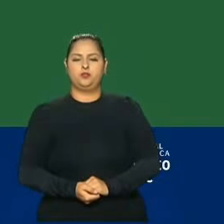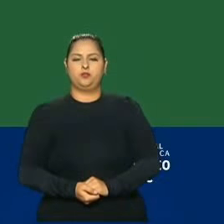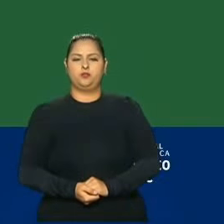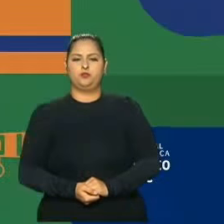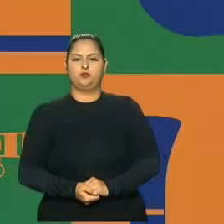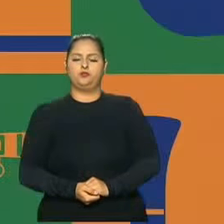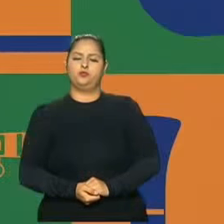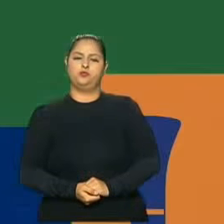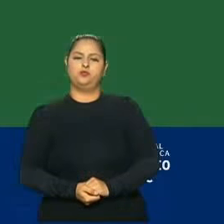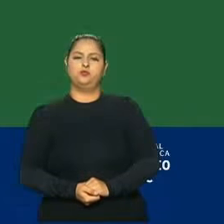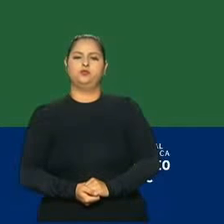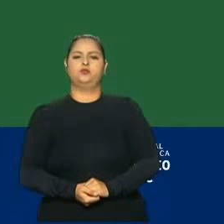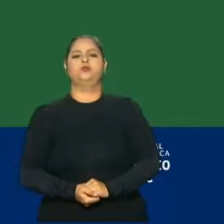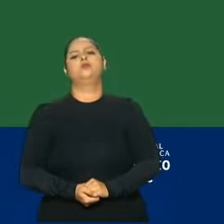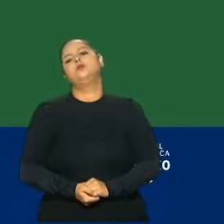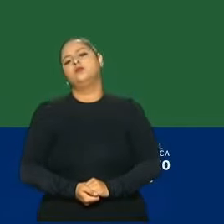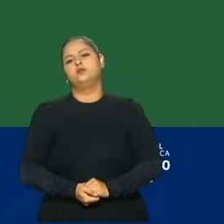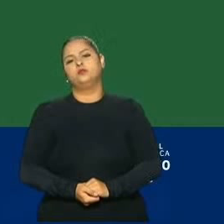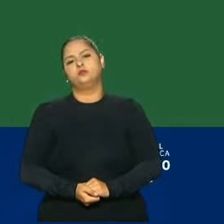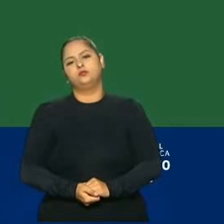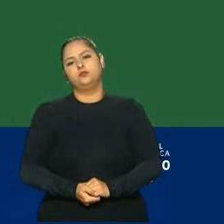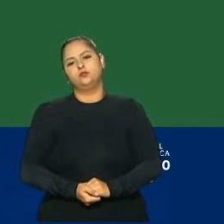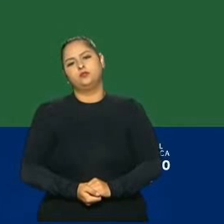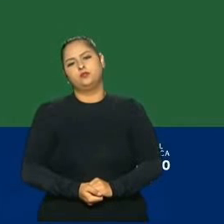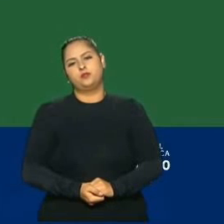Nino vem.